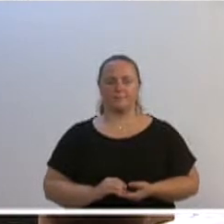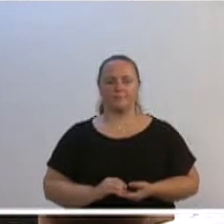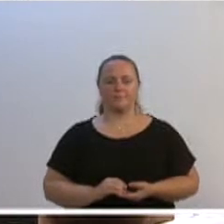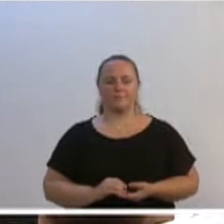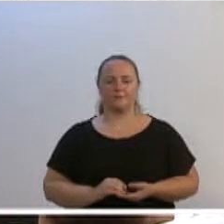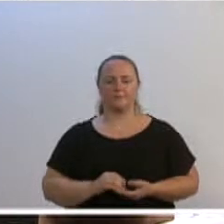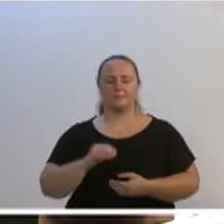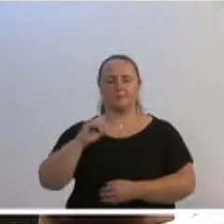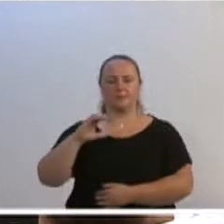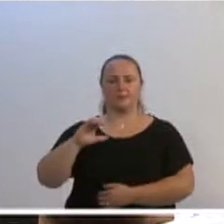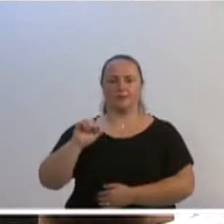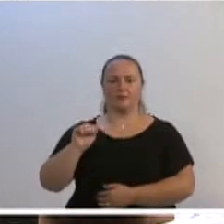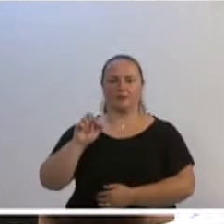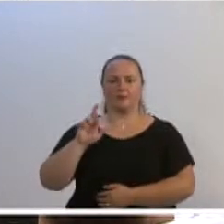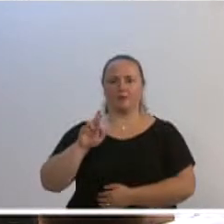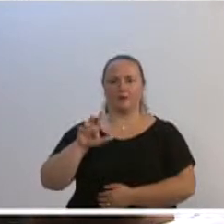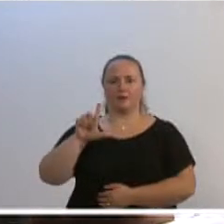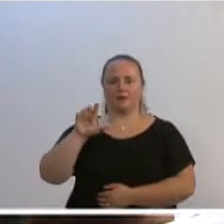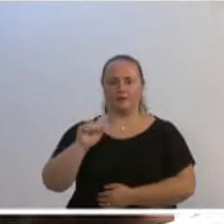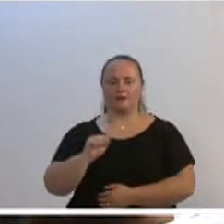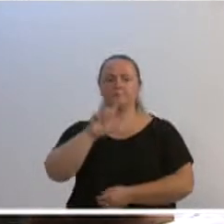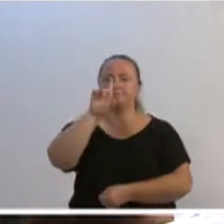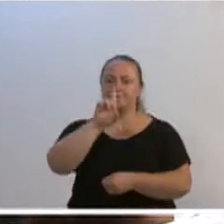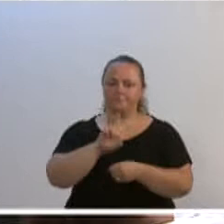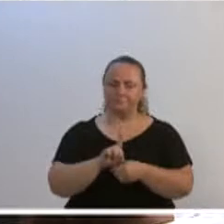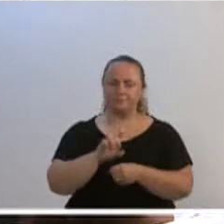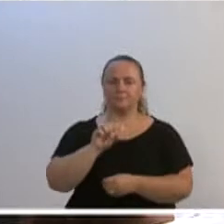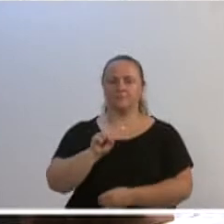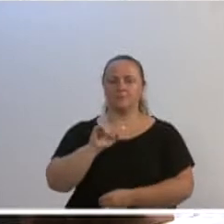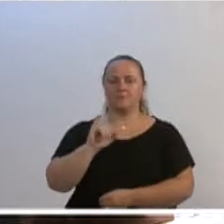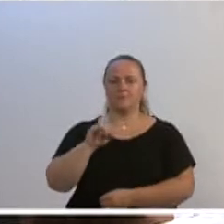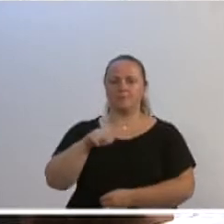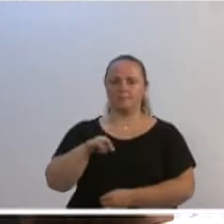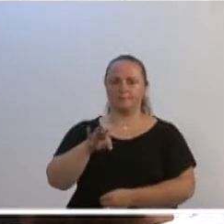Senhora Carla Delfino, diretora de organização do Sinte Regional de Blumenau.